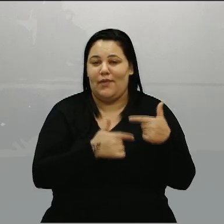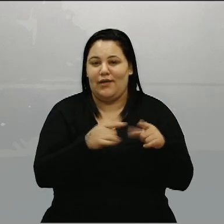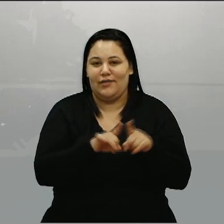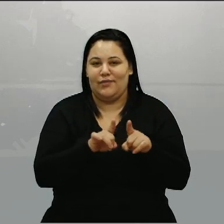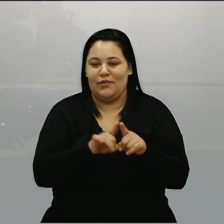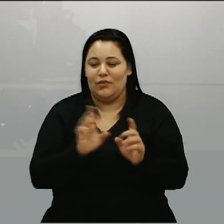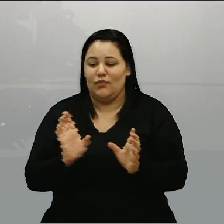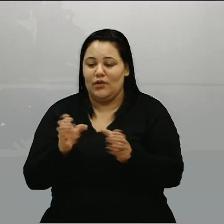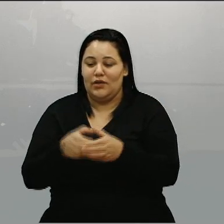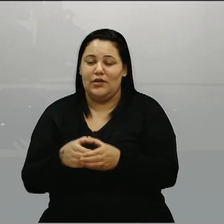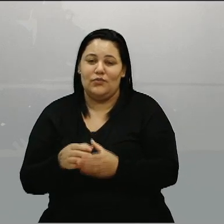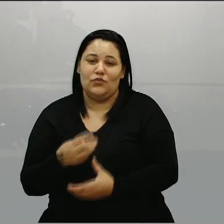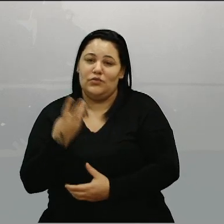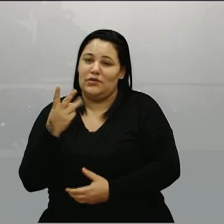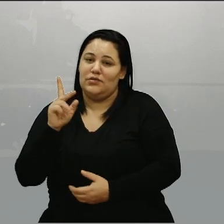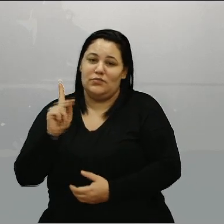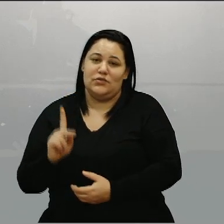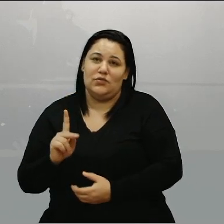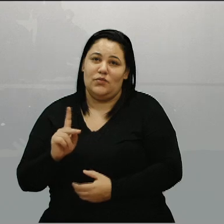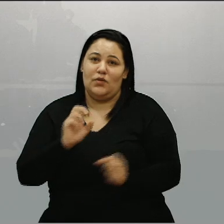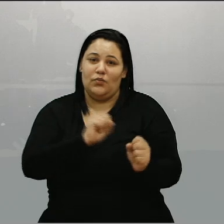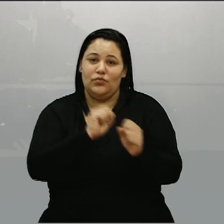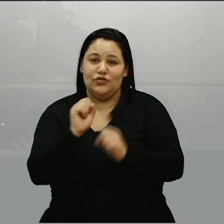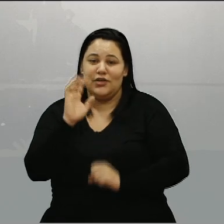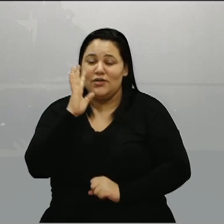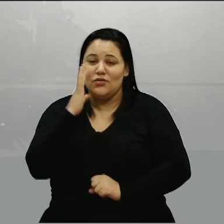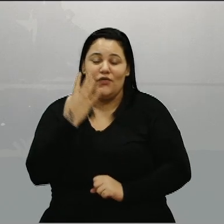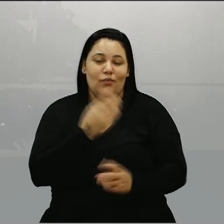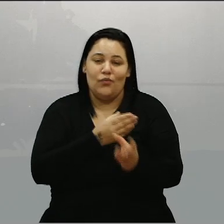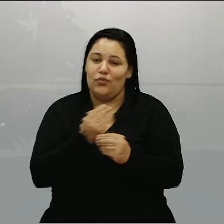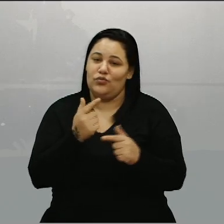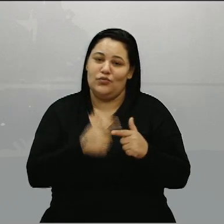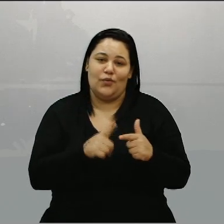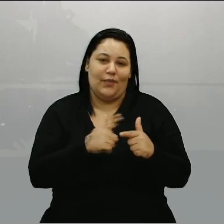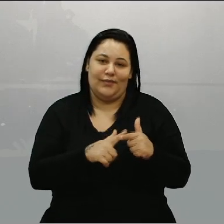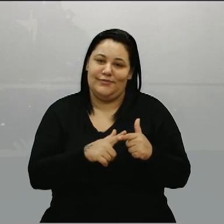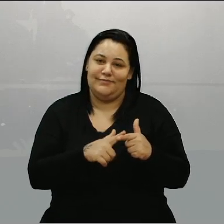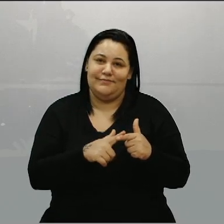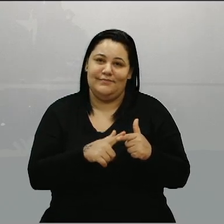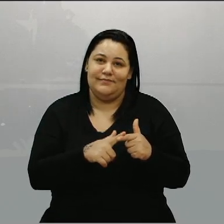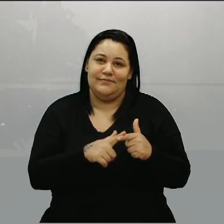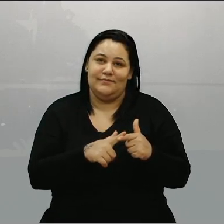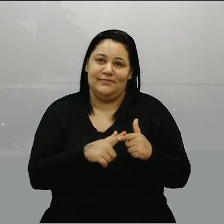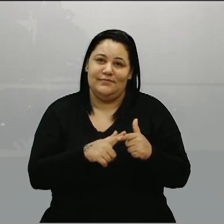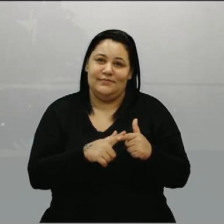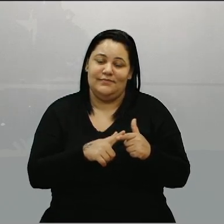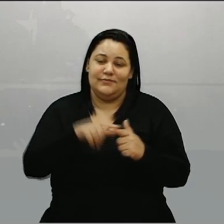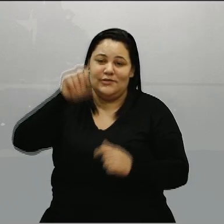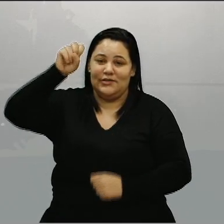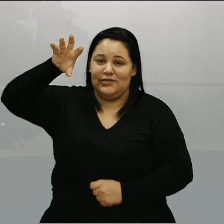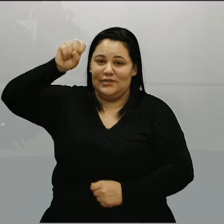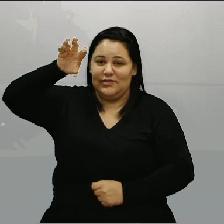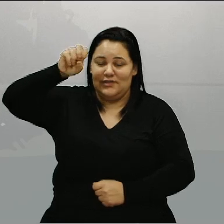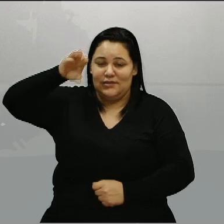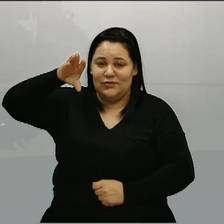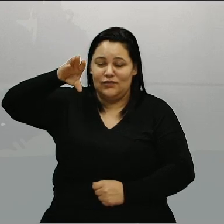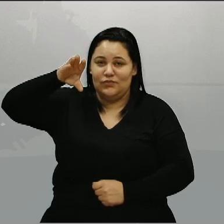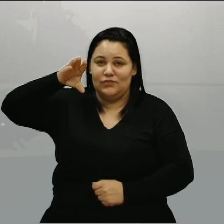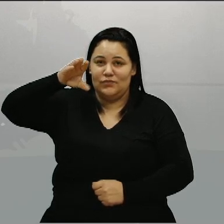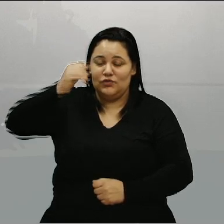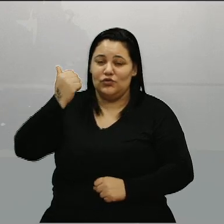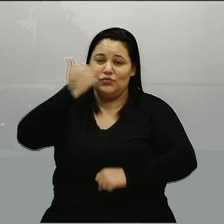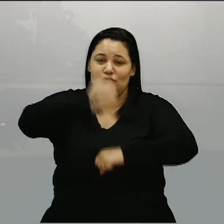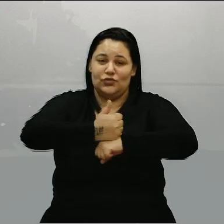com 3 pessoas, poderia resolver o problema da sinalização, colocando uma nova